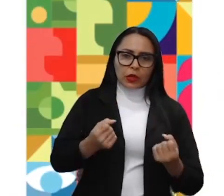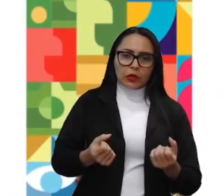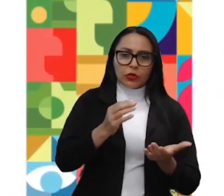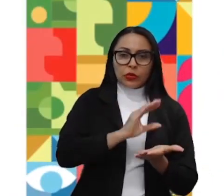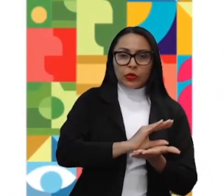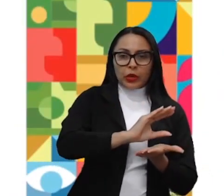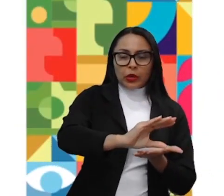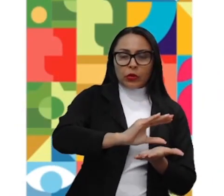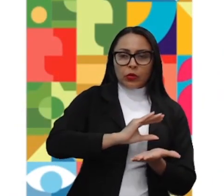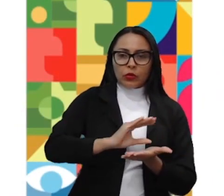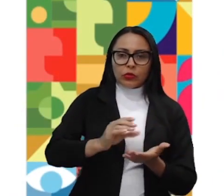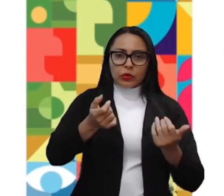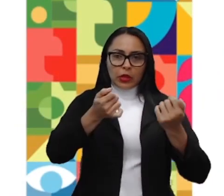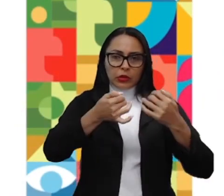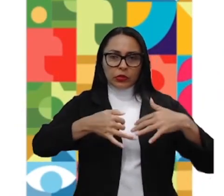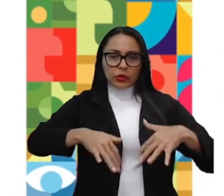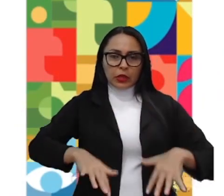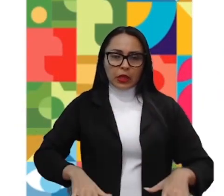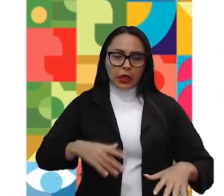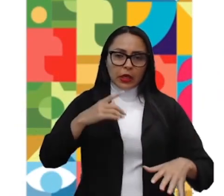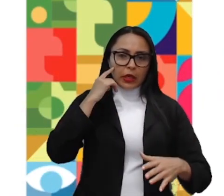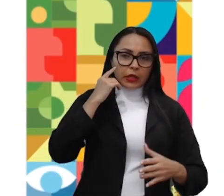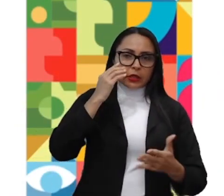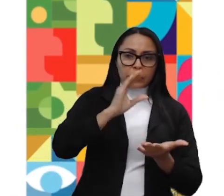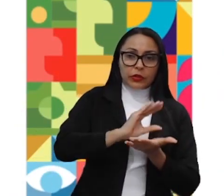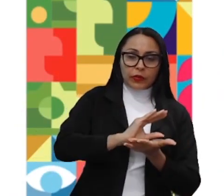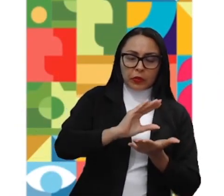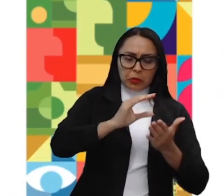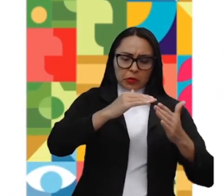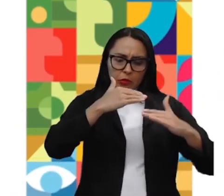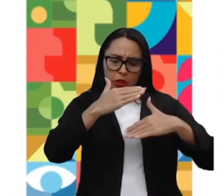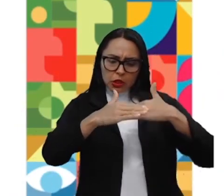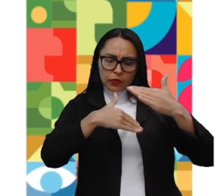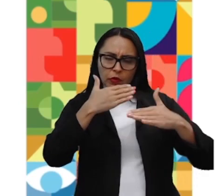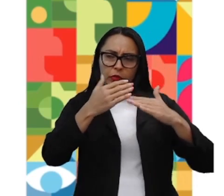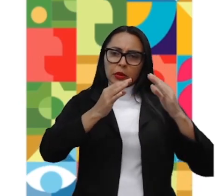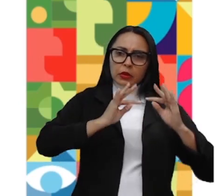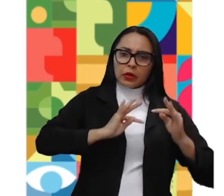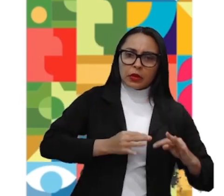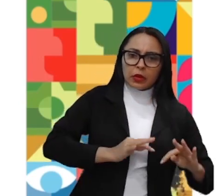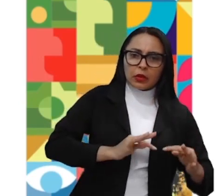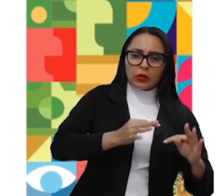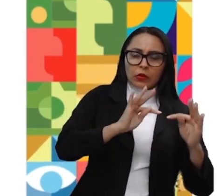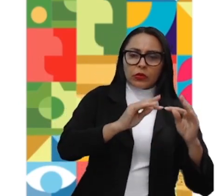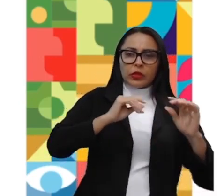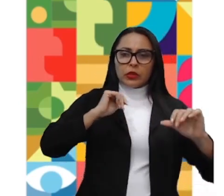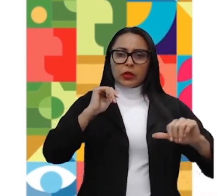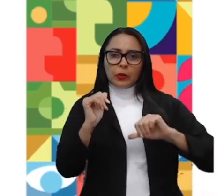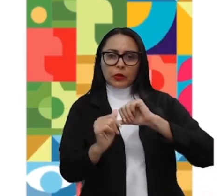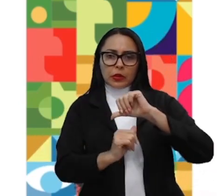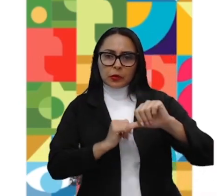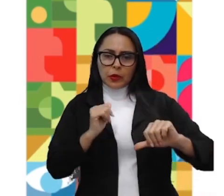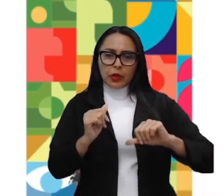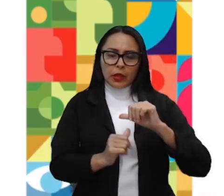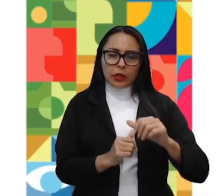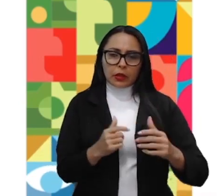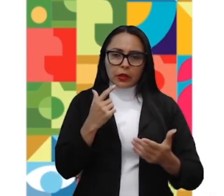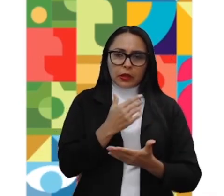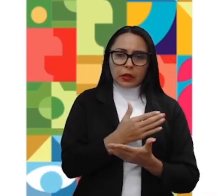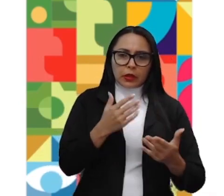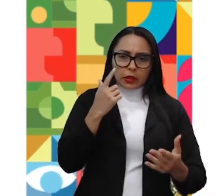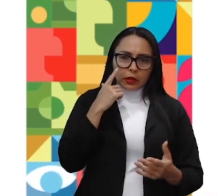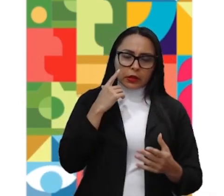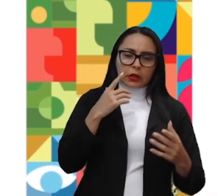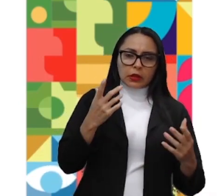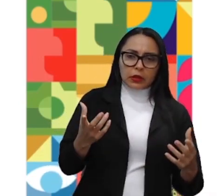dos recursos naturais, os investimentos e o desenvolvimento da tecnologia, além das mudanças no ambiente organizacional,